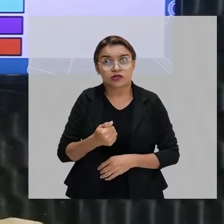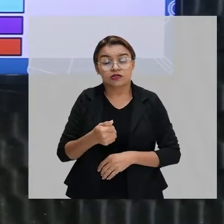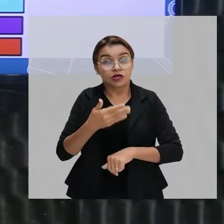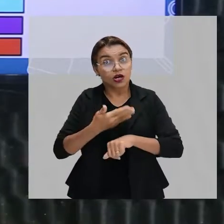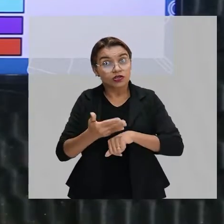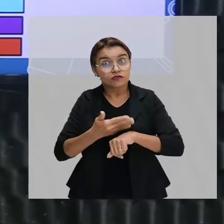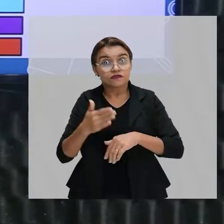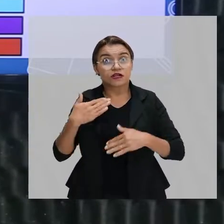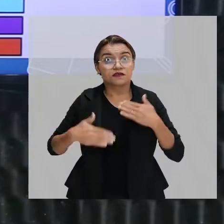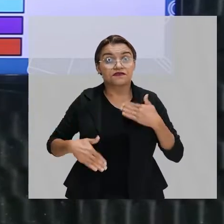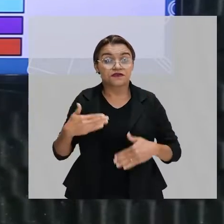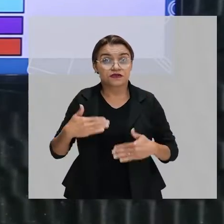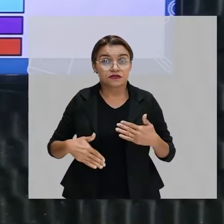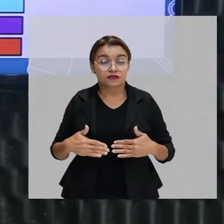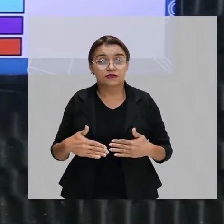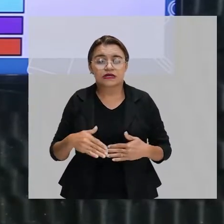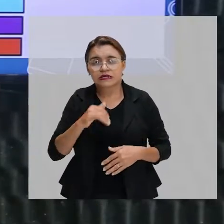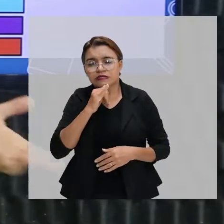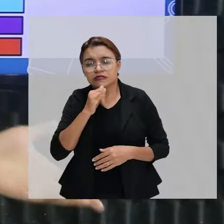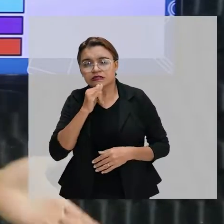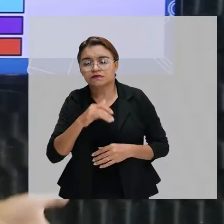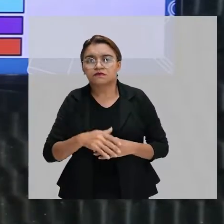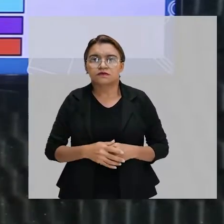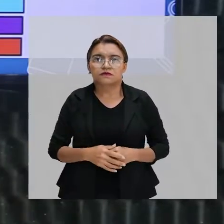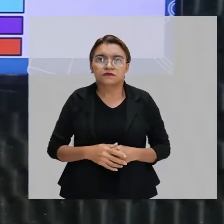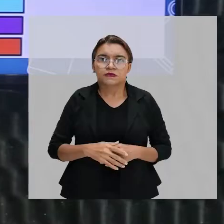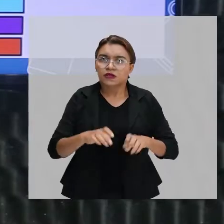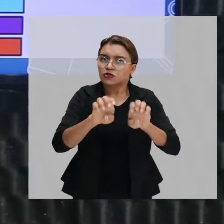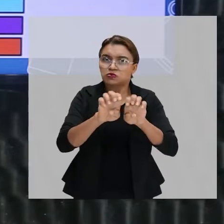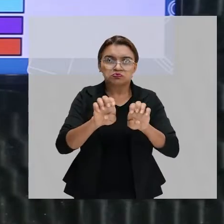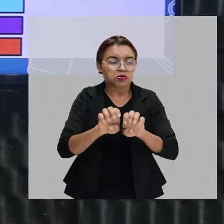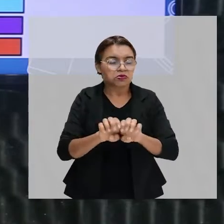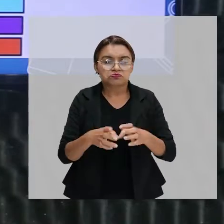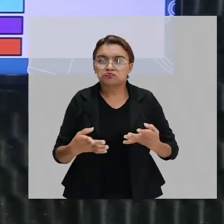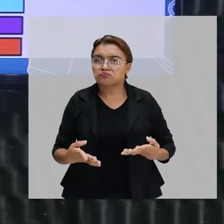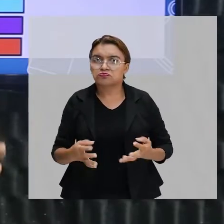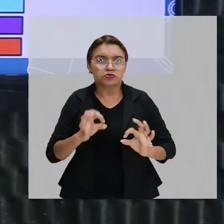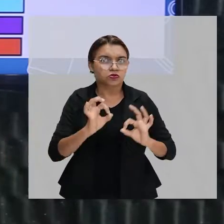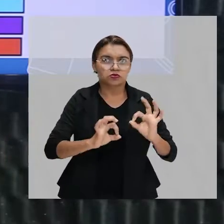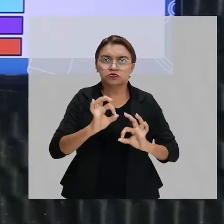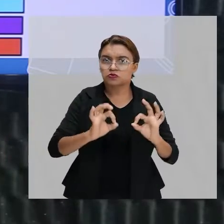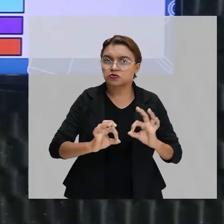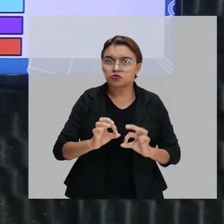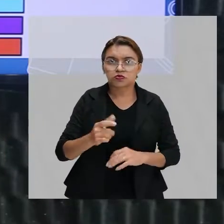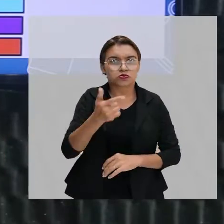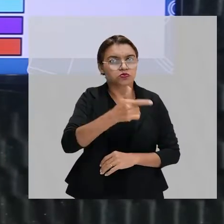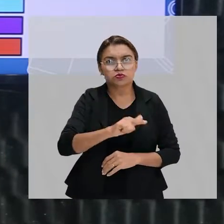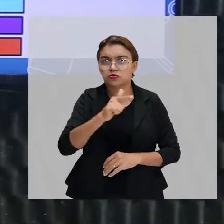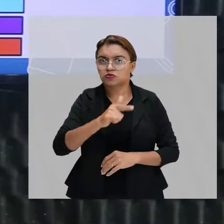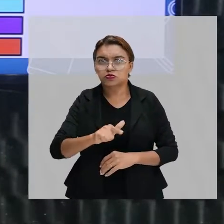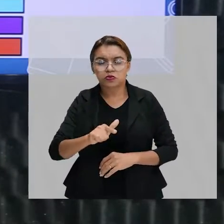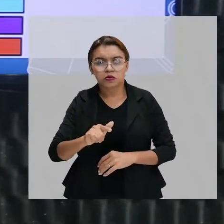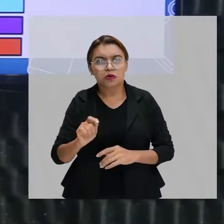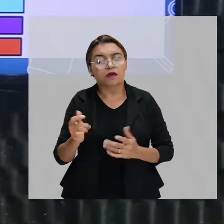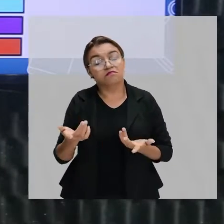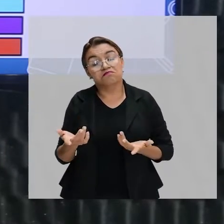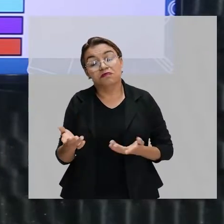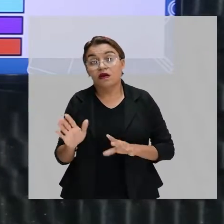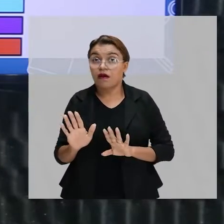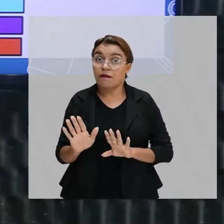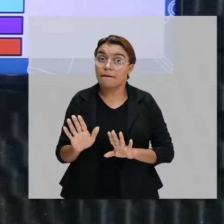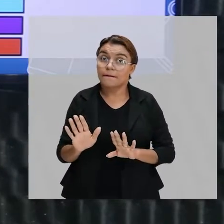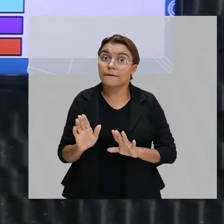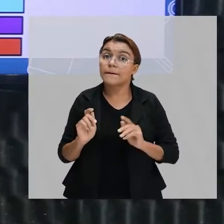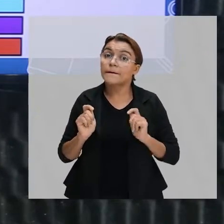por exemplo que aquilo que não é planejado que eu não é estruturado e que não é repetitivo você pode ter até um